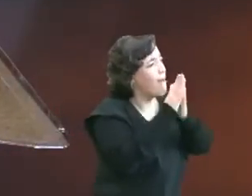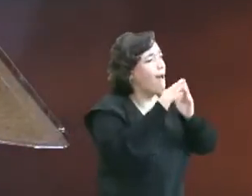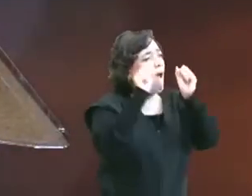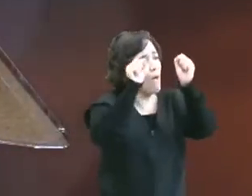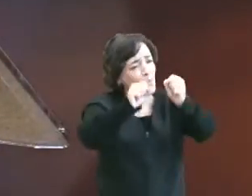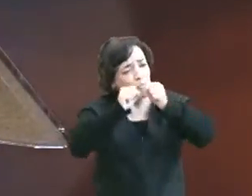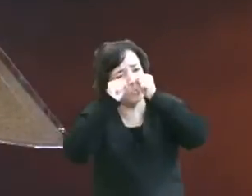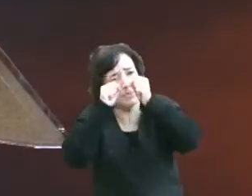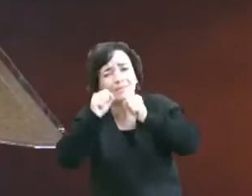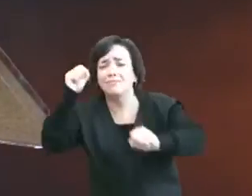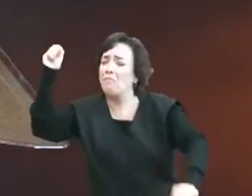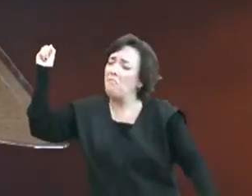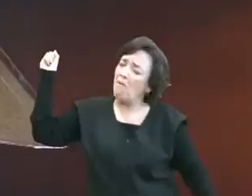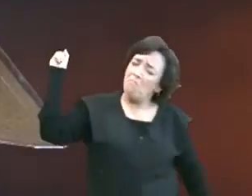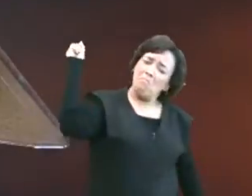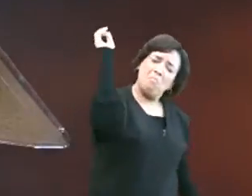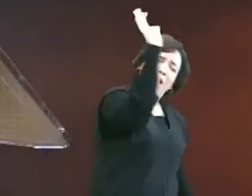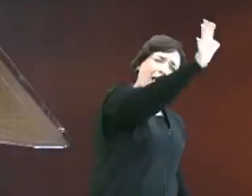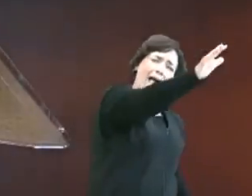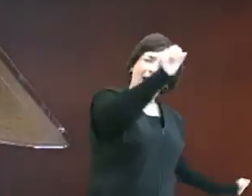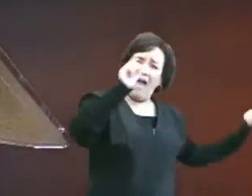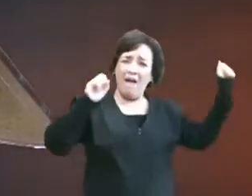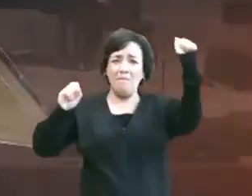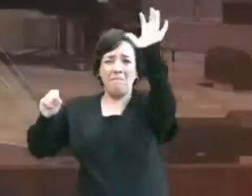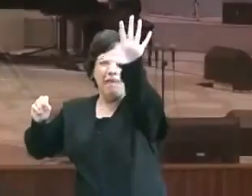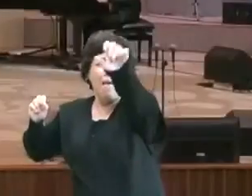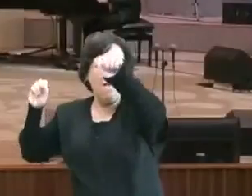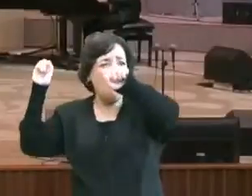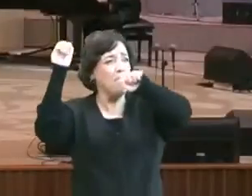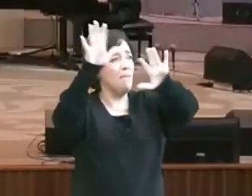vai cair neste lugar. Amém?